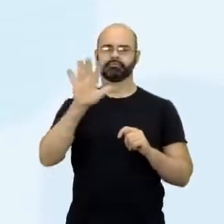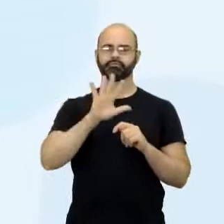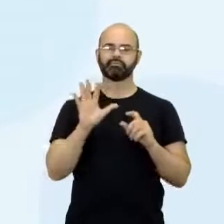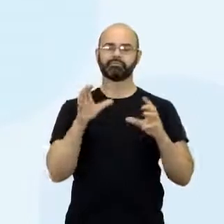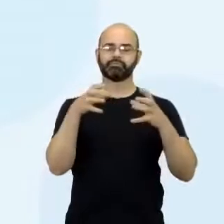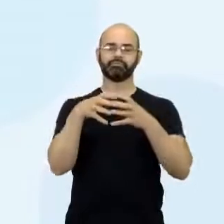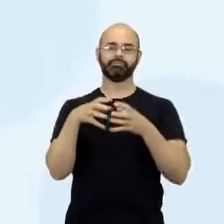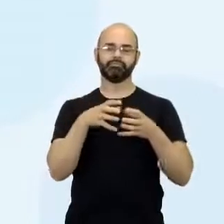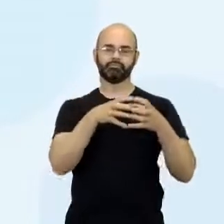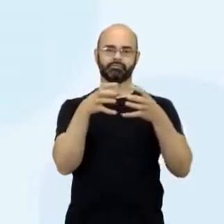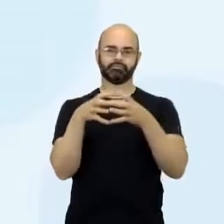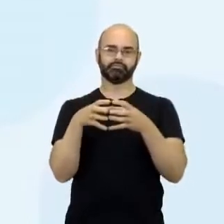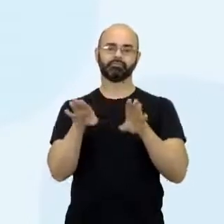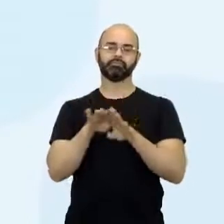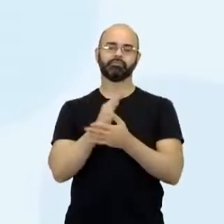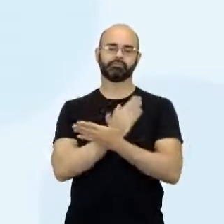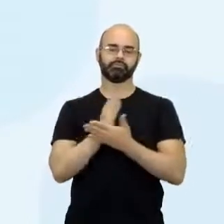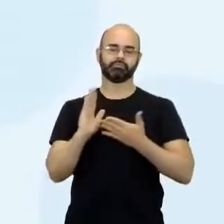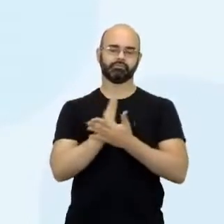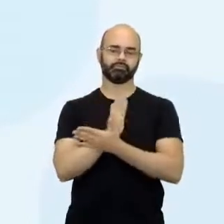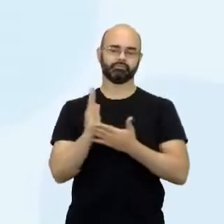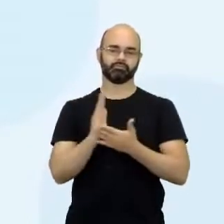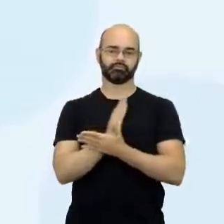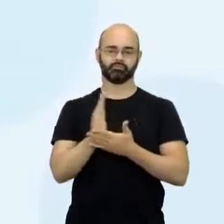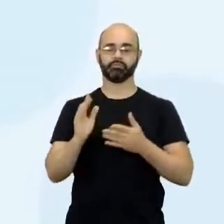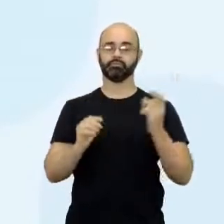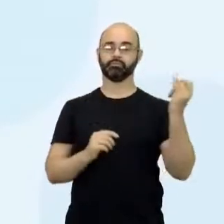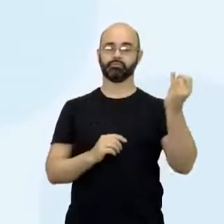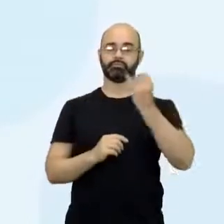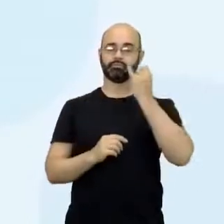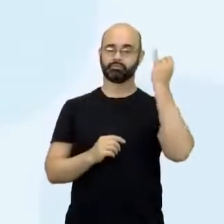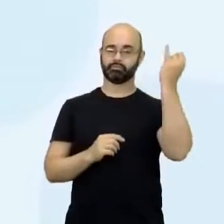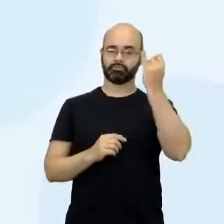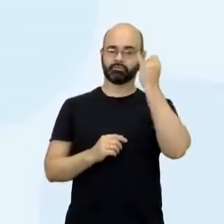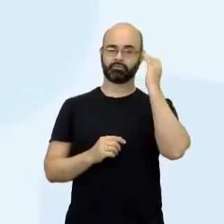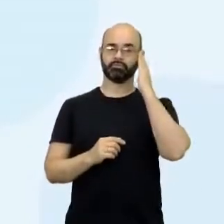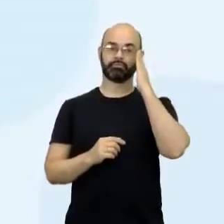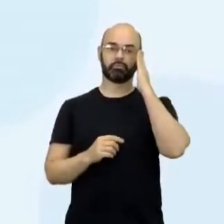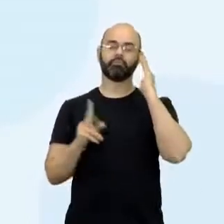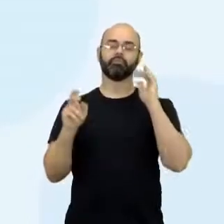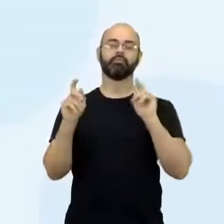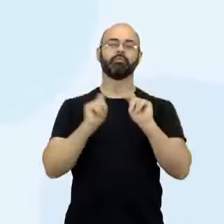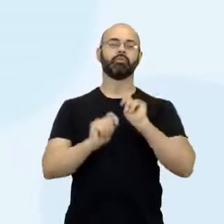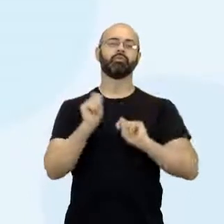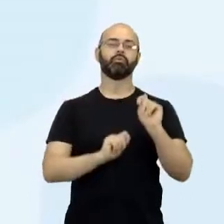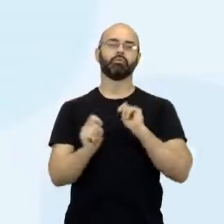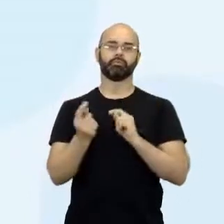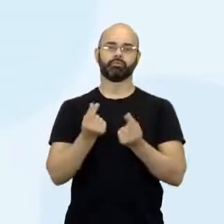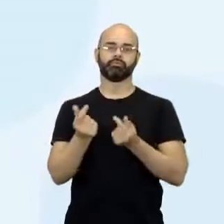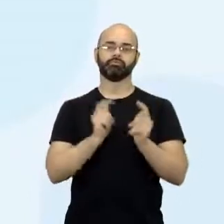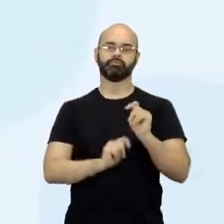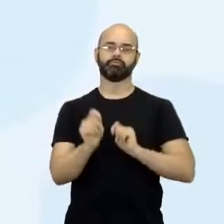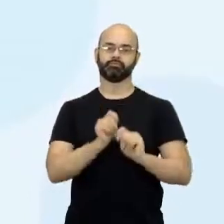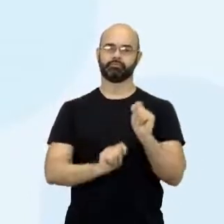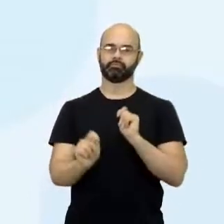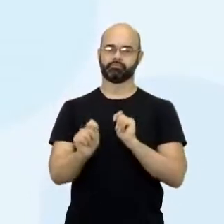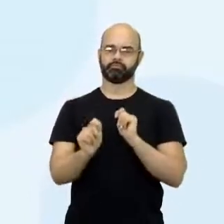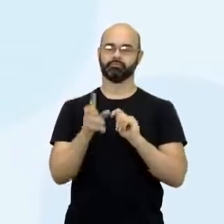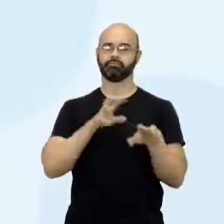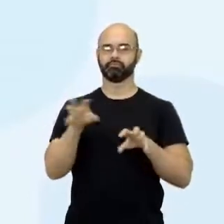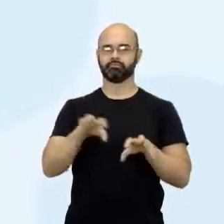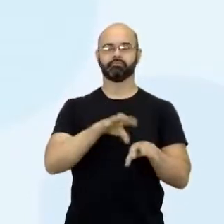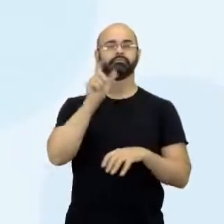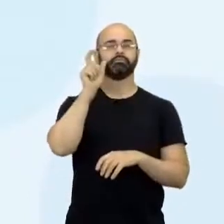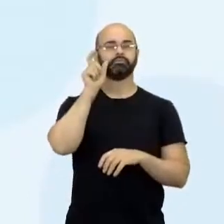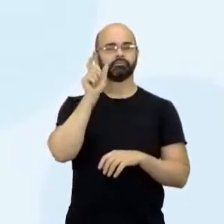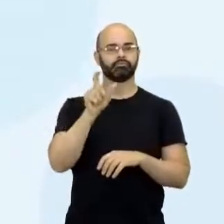também temos outras divisões. Uma delas aí que é super importante, ela trata da economia das regiões. E interessante, então vocês